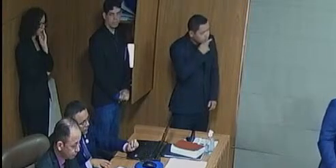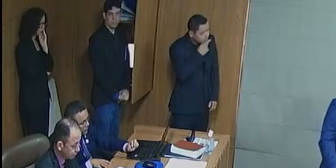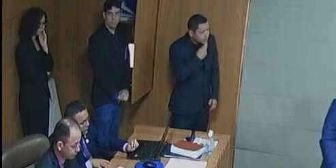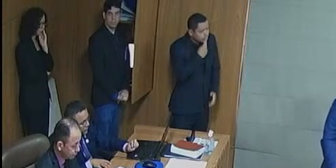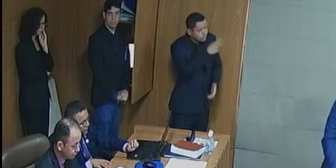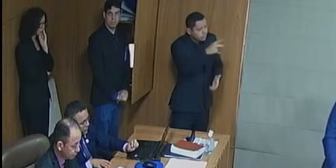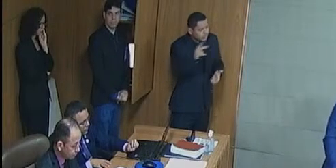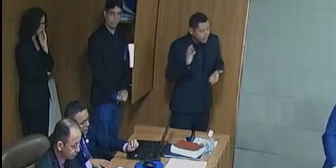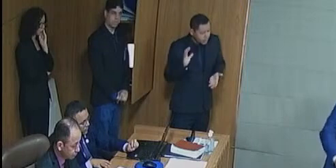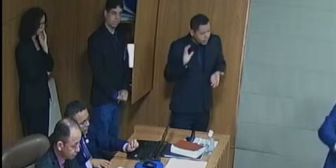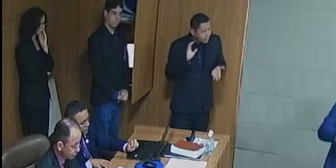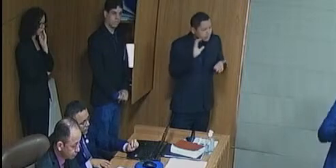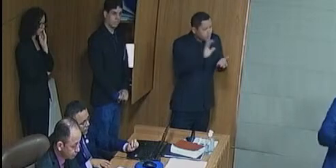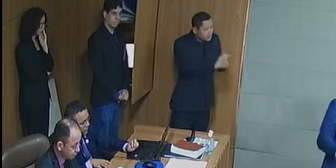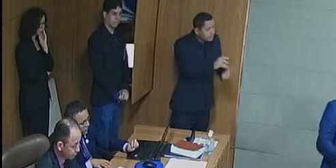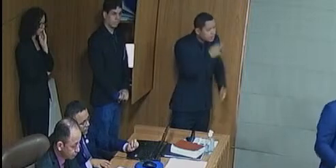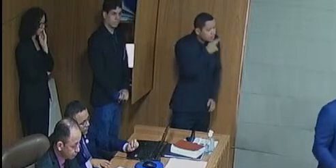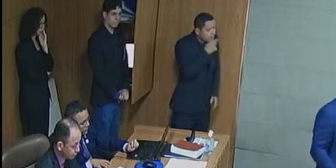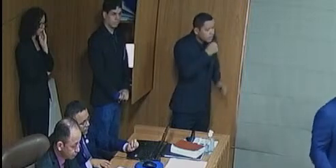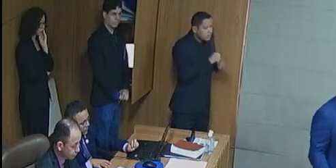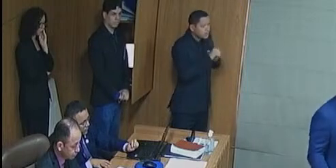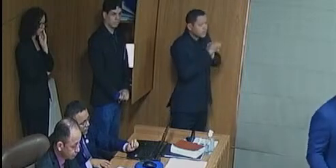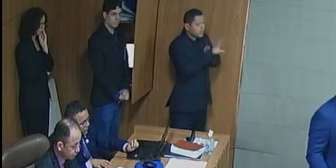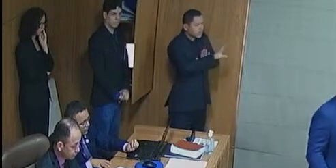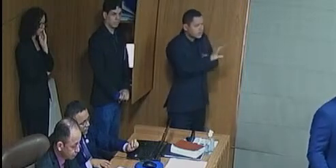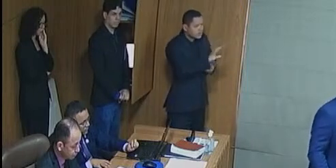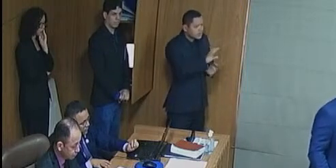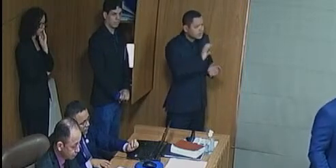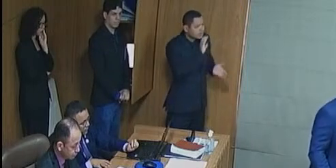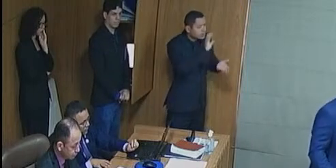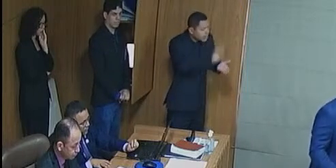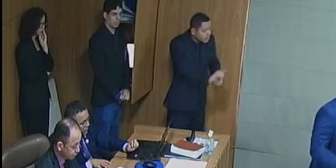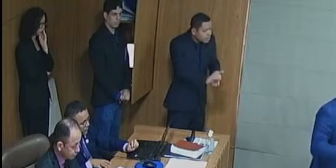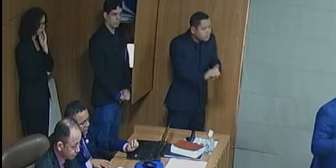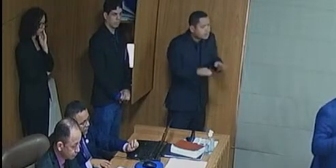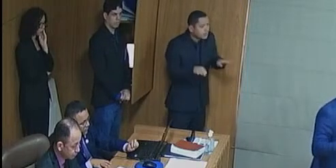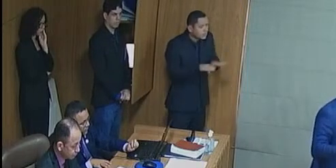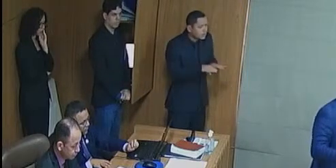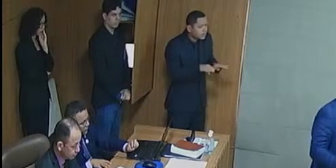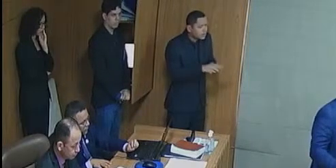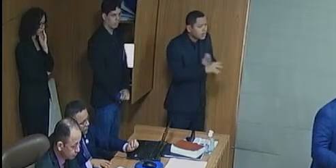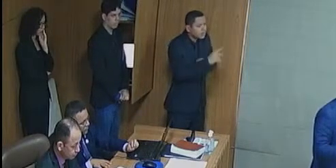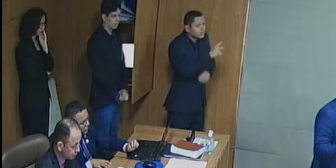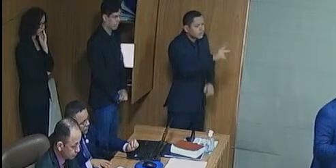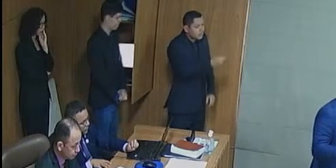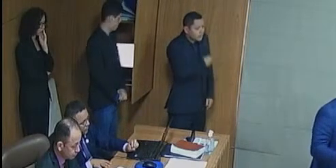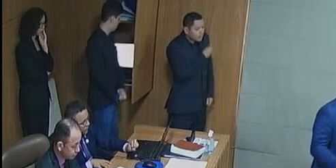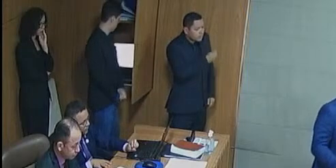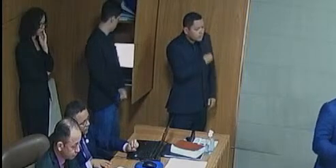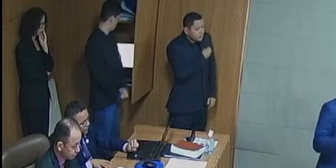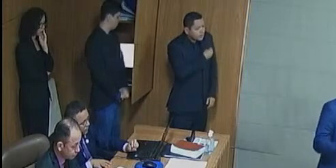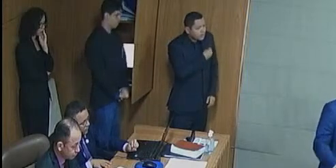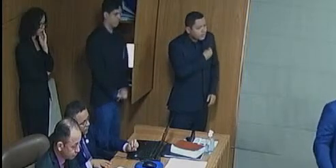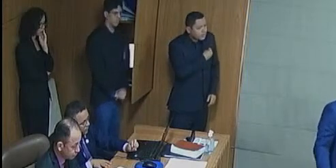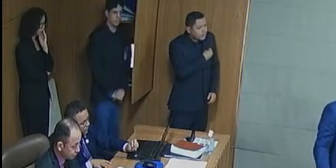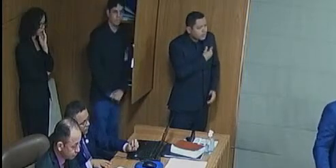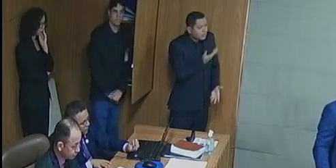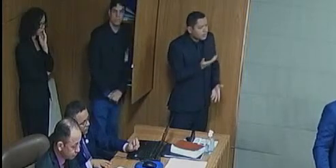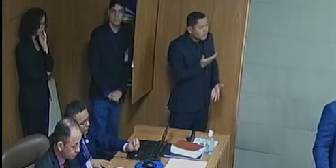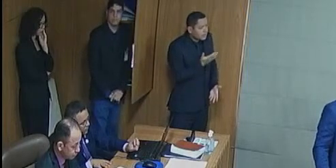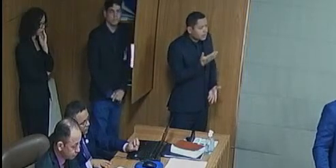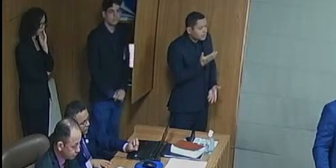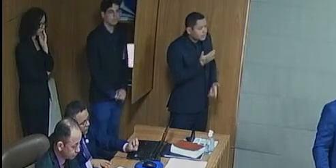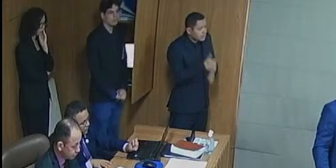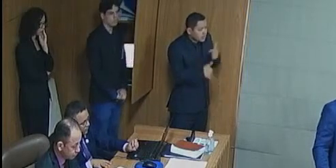emendas em relação à suas indicações de emenda parlamentar em relação à sua vida pública e cada um responda da forma que